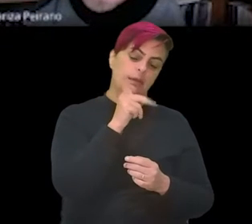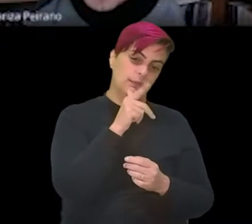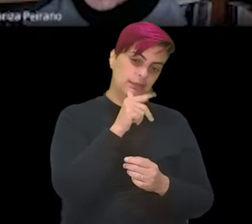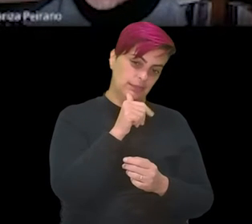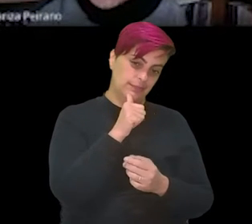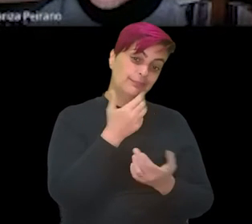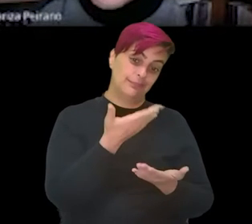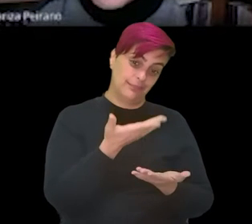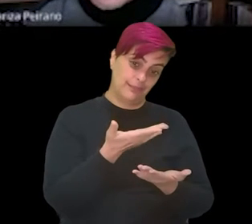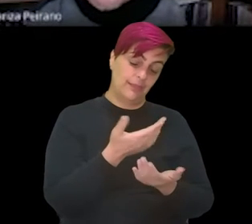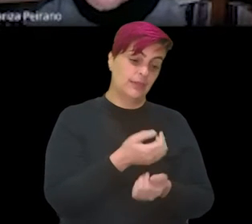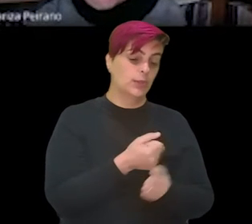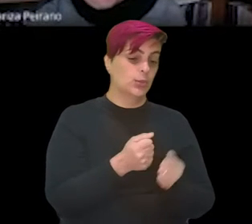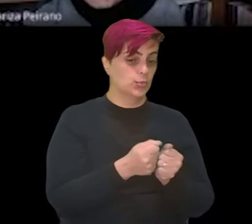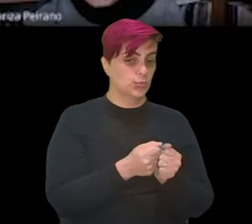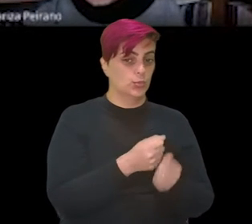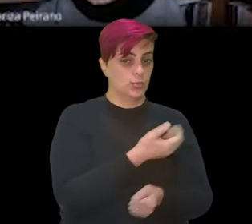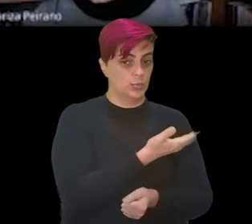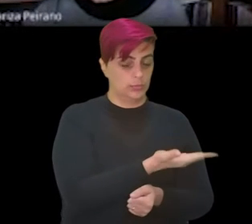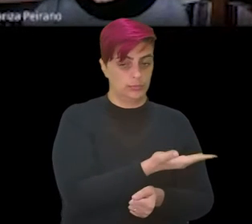de convivência com nativos. Tá?